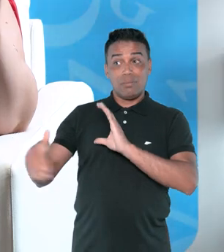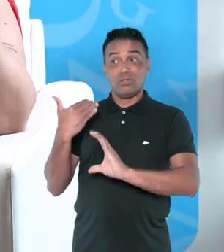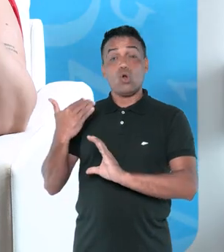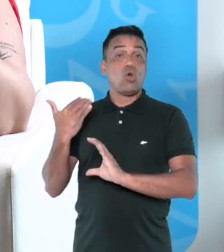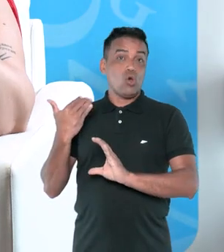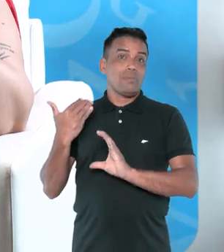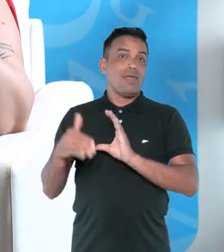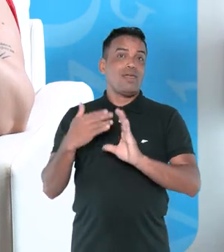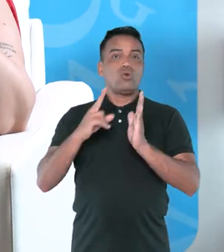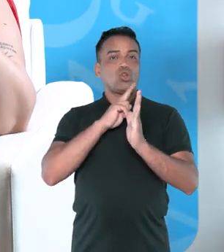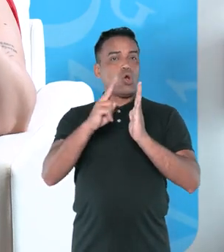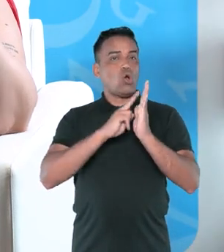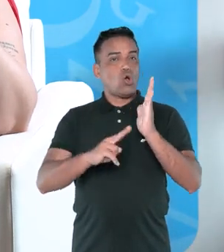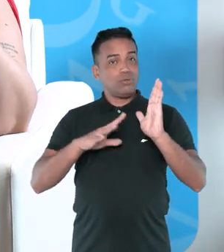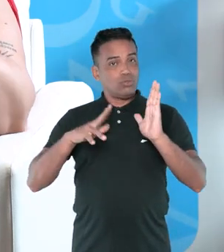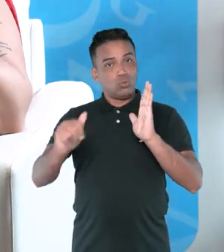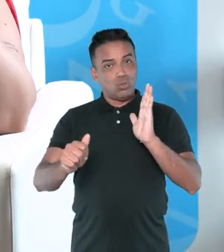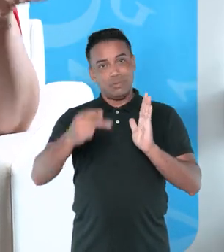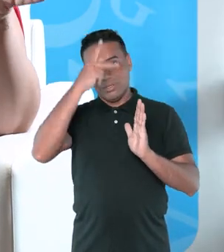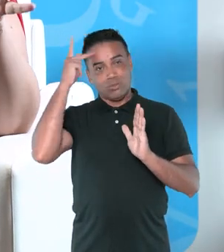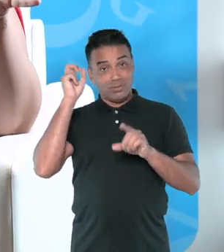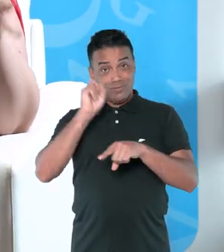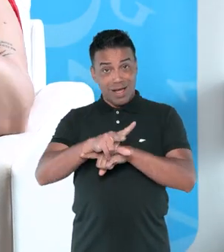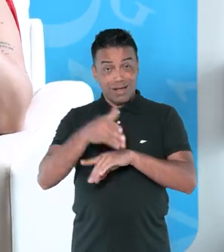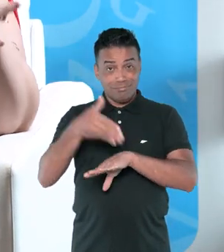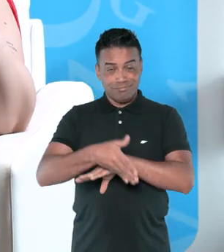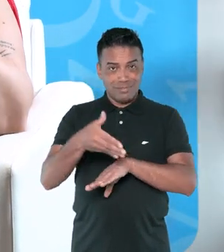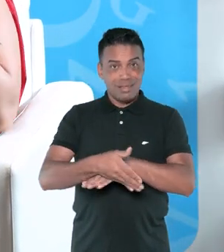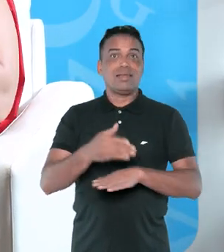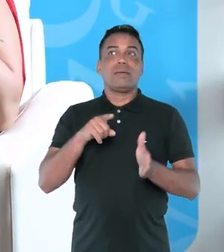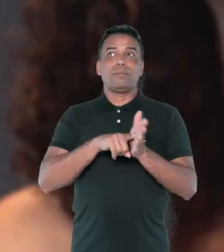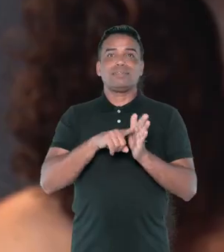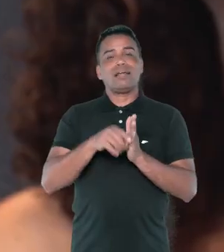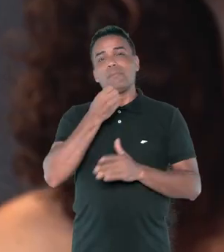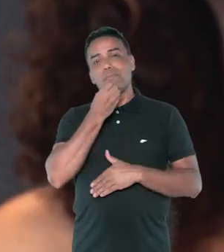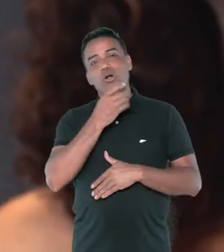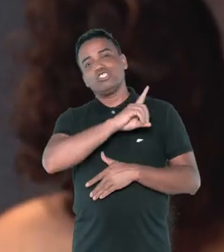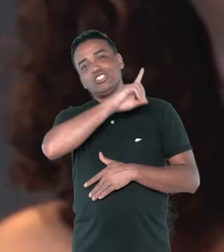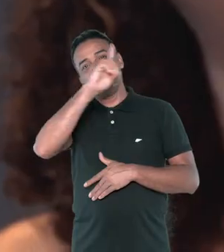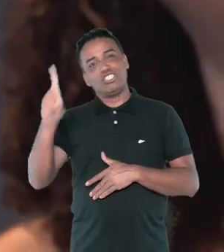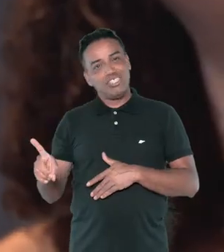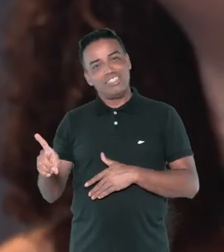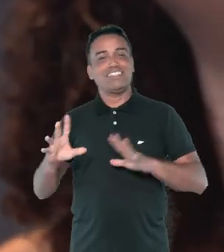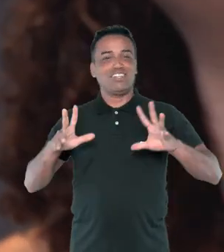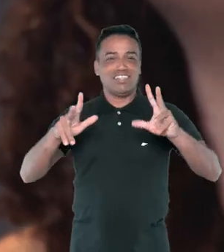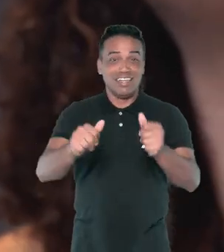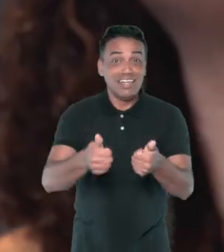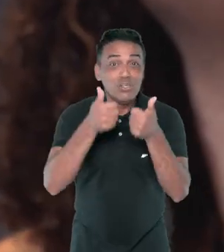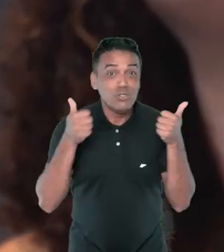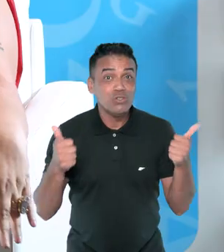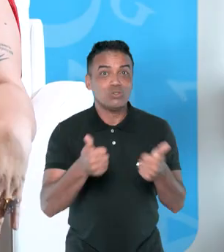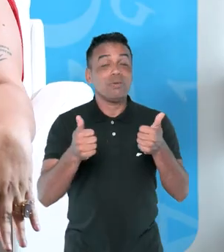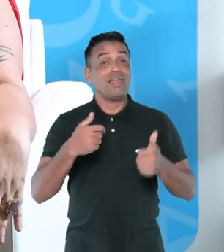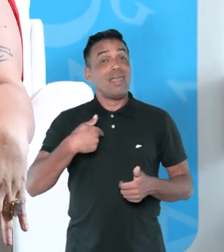e-mail com o nome de todos os participantes, dos 10, aí eu fui pesquisar todo mundo, aí eu mandava e-mails, bom dia, pessoal, hein? Tudo bem, eu